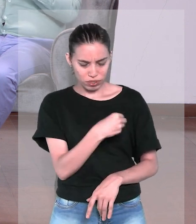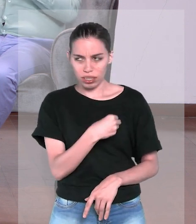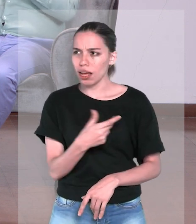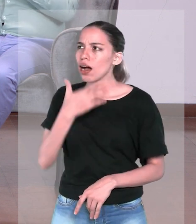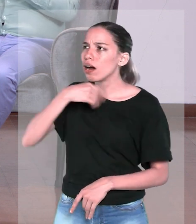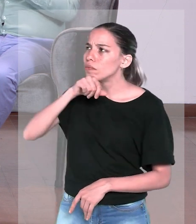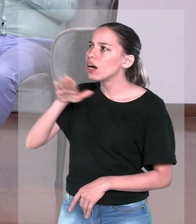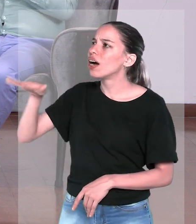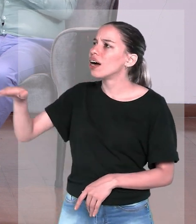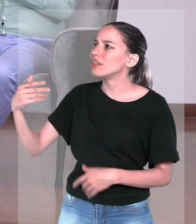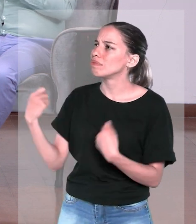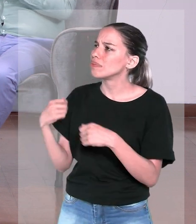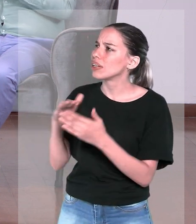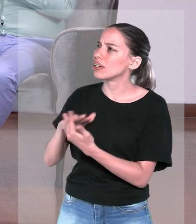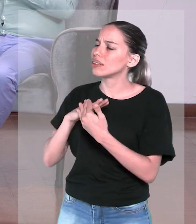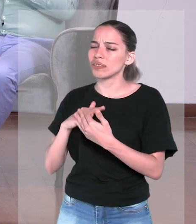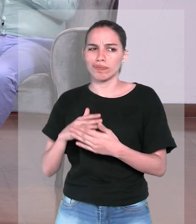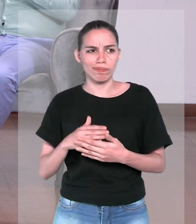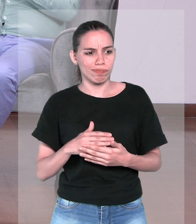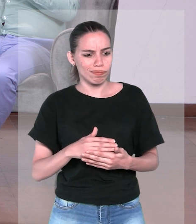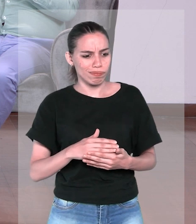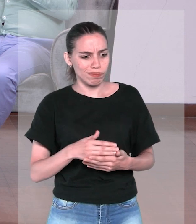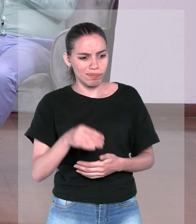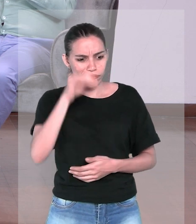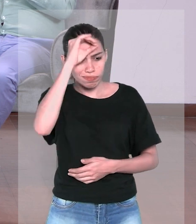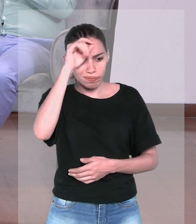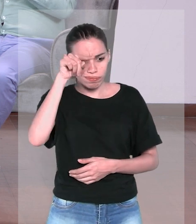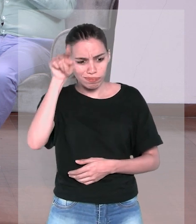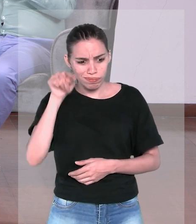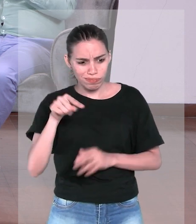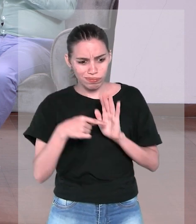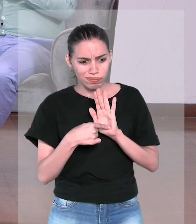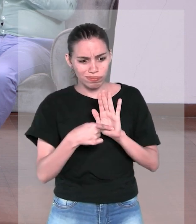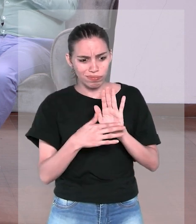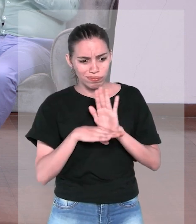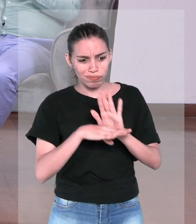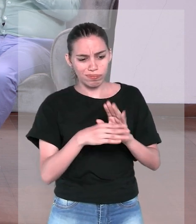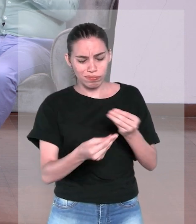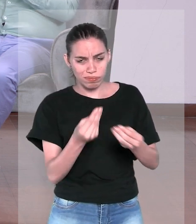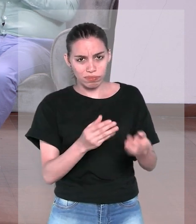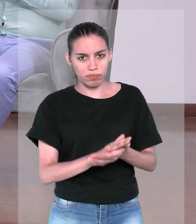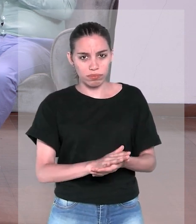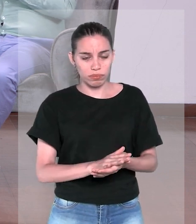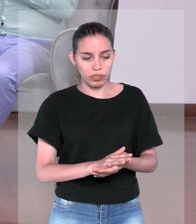extremamente incerta, insegura e com uma dificuldade muito grande de saber